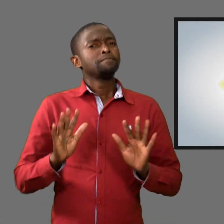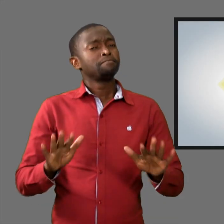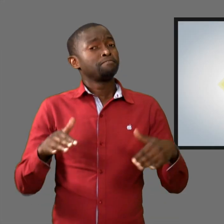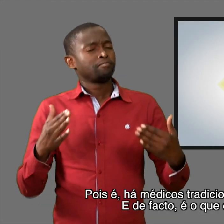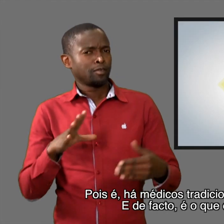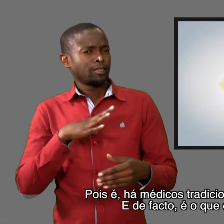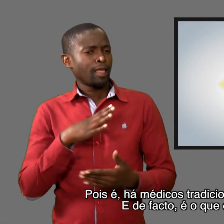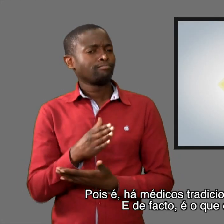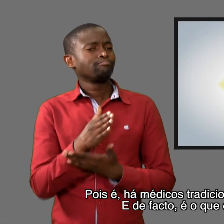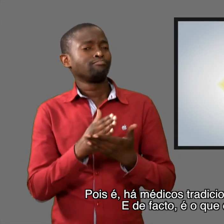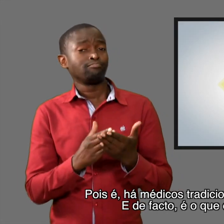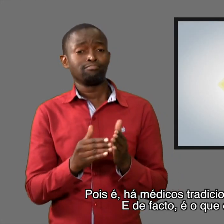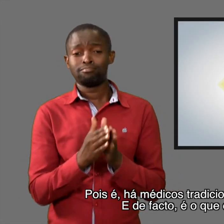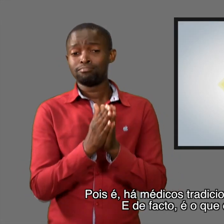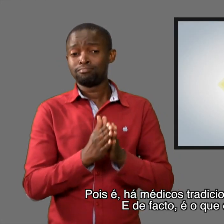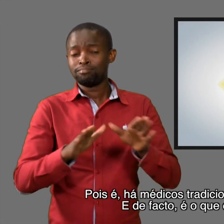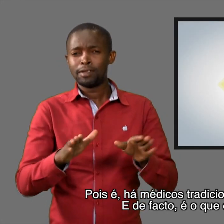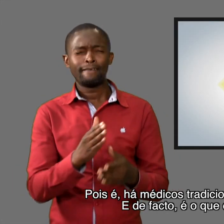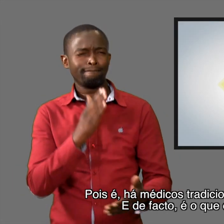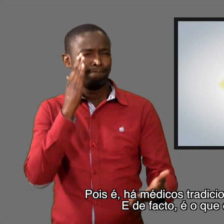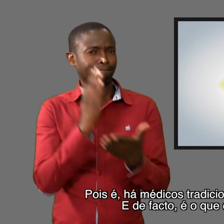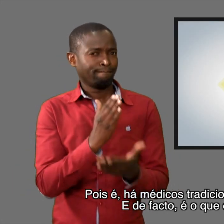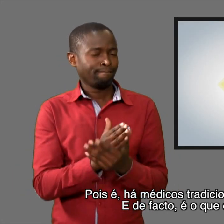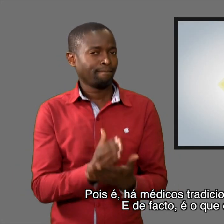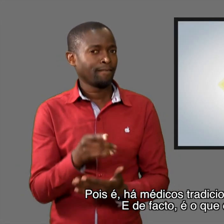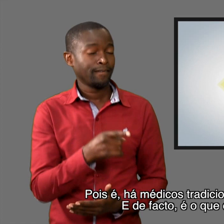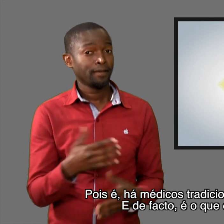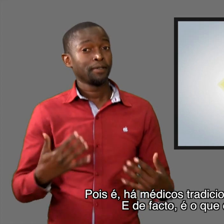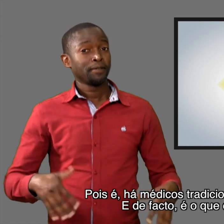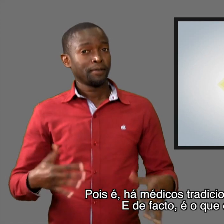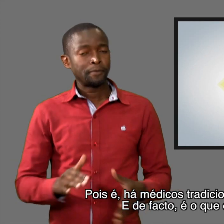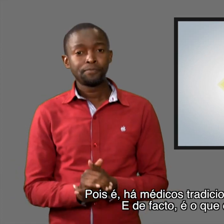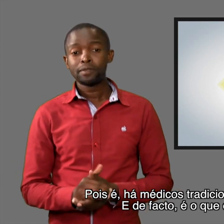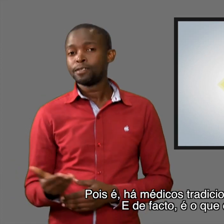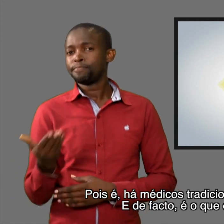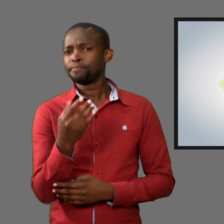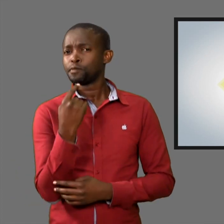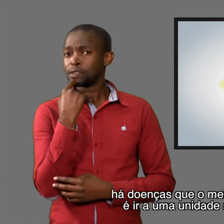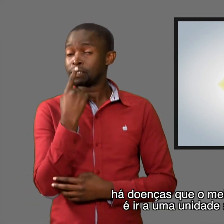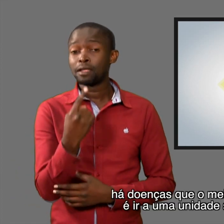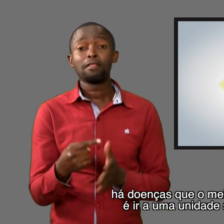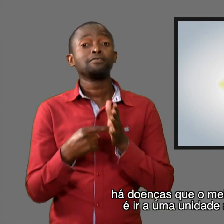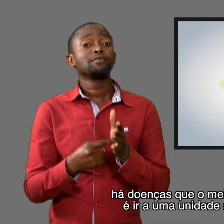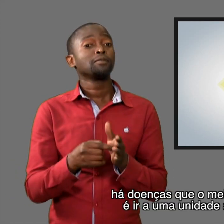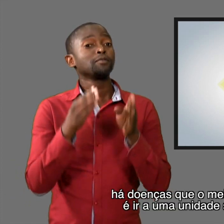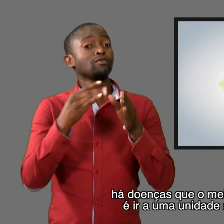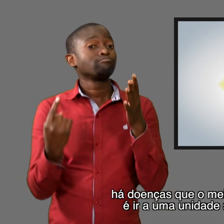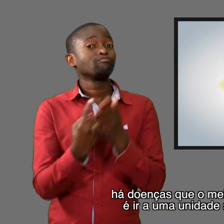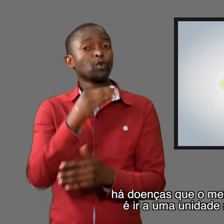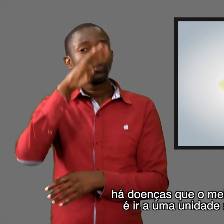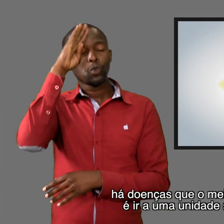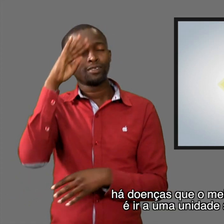Pois é, há médicos tradicionais sérios, hein? E de facto, É o que ele disse. Há doenças